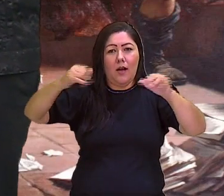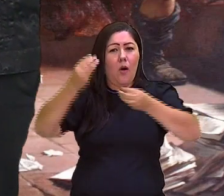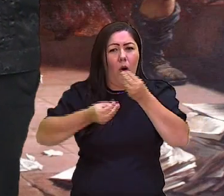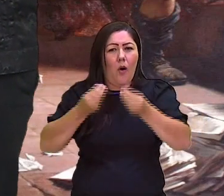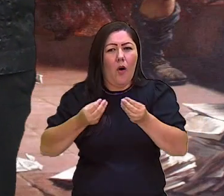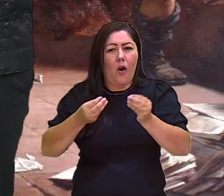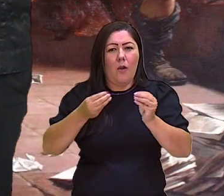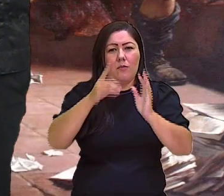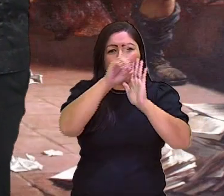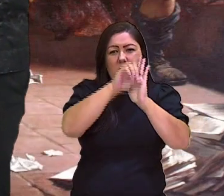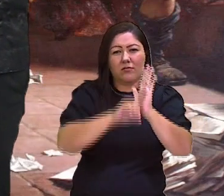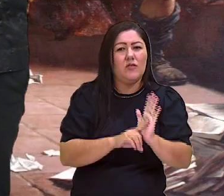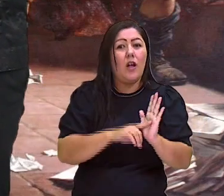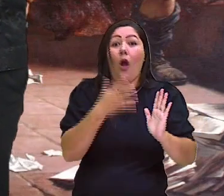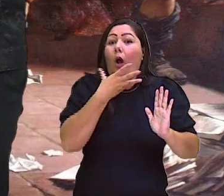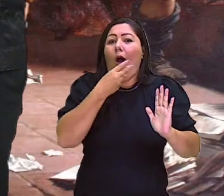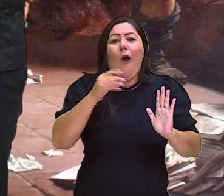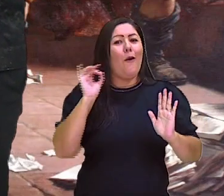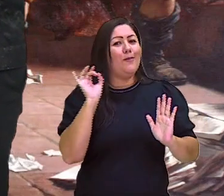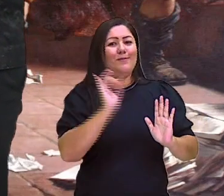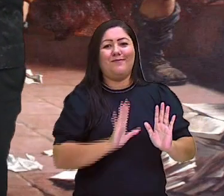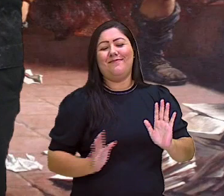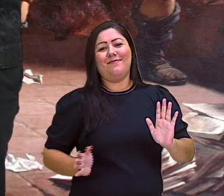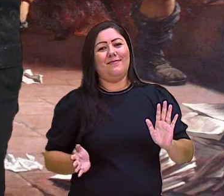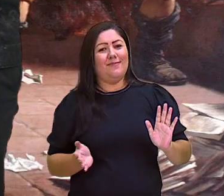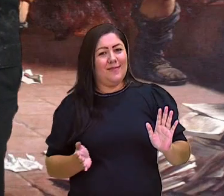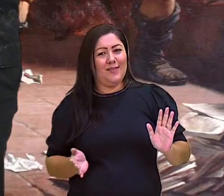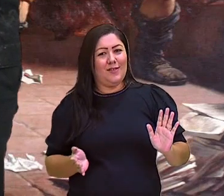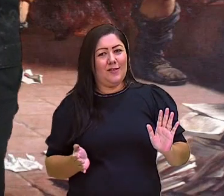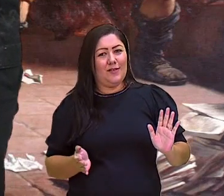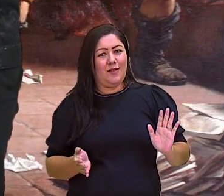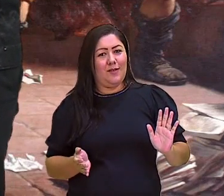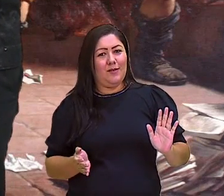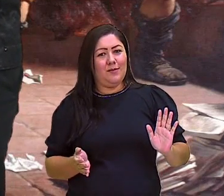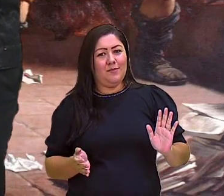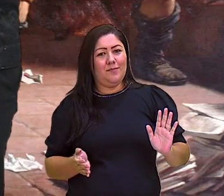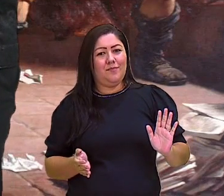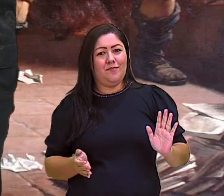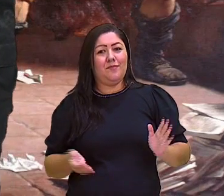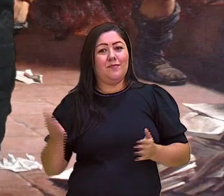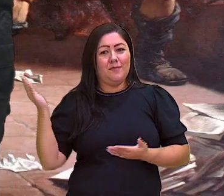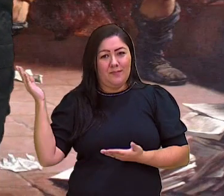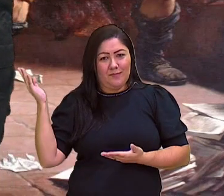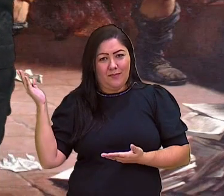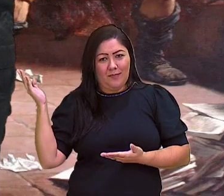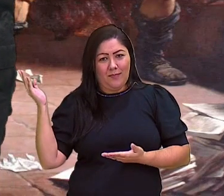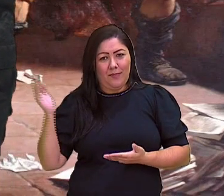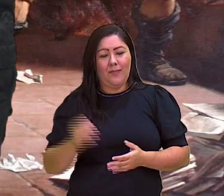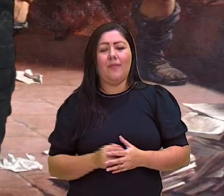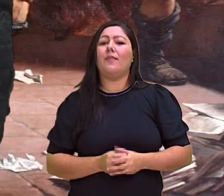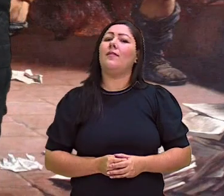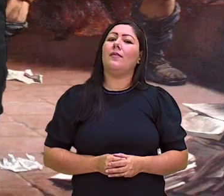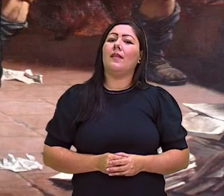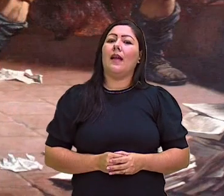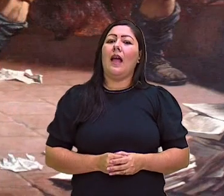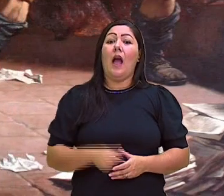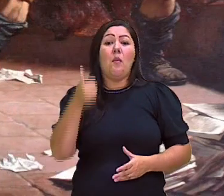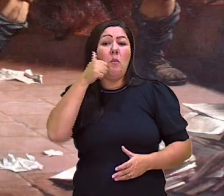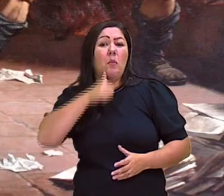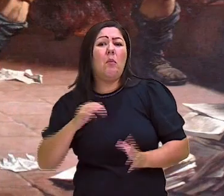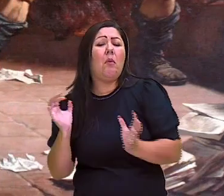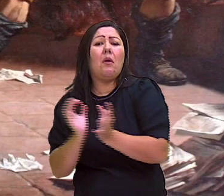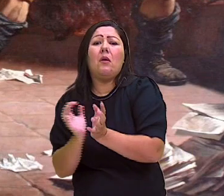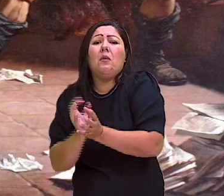homens e cidadãos, o indivíduo do sexo masculino, que era o cidadão. As